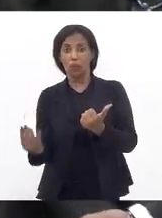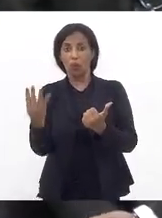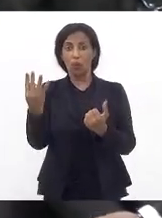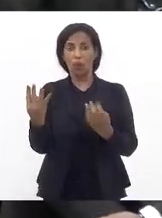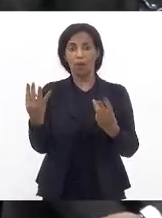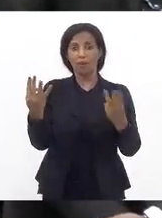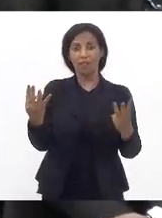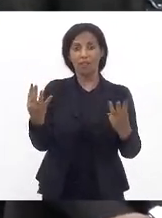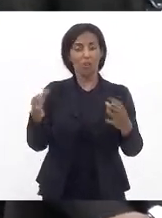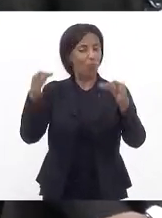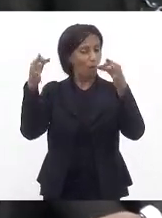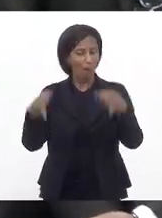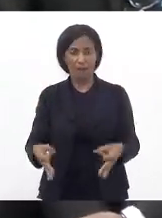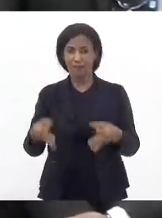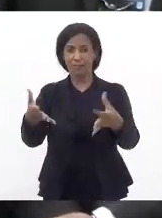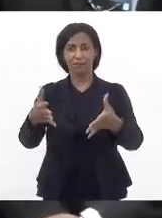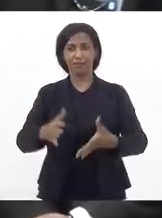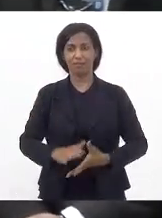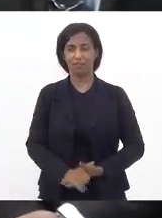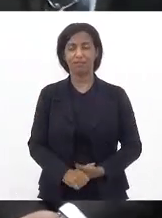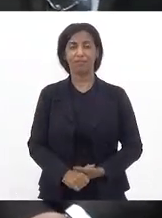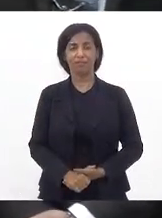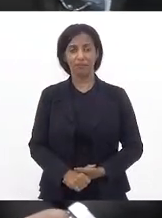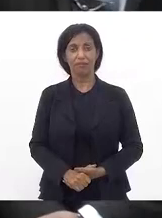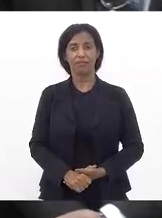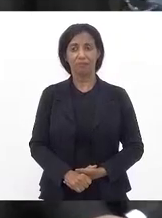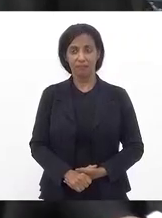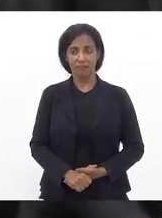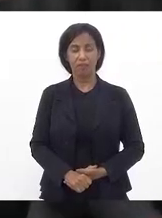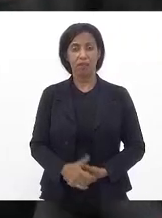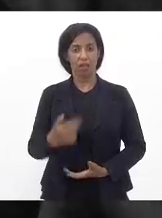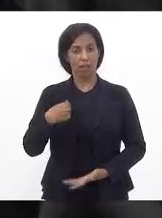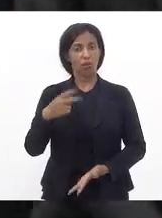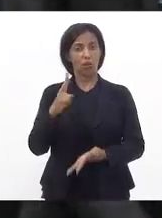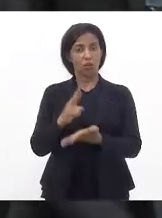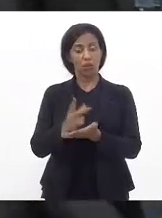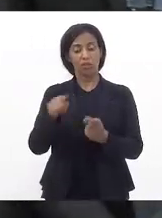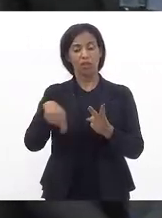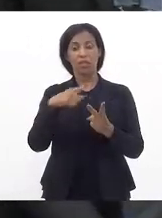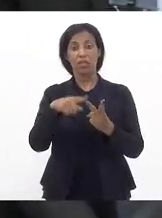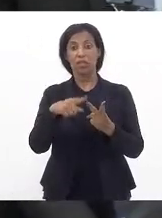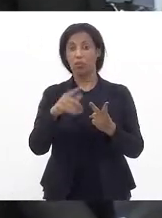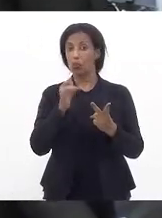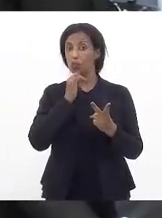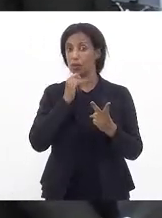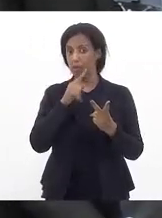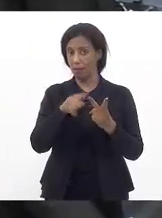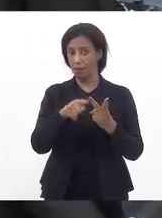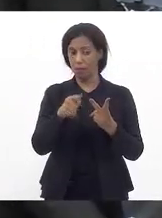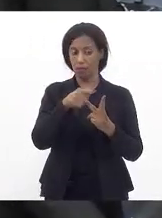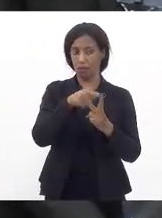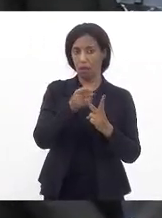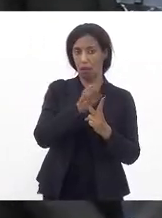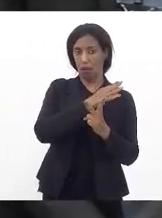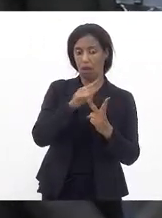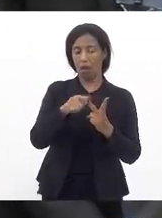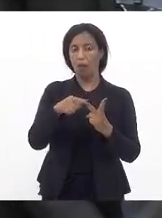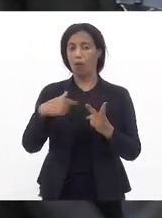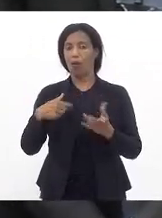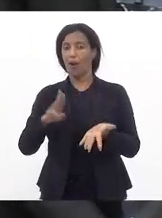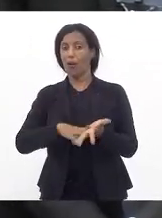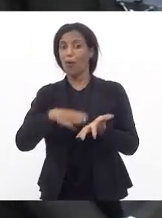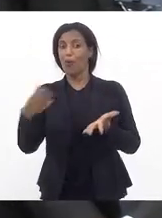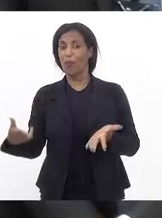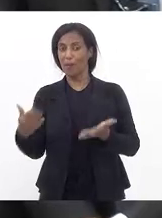corretivo retenção Letícia eu mesmo o segundo exemplo se eu mesmo como membro suplente